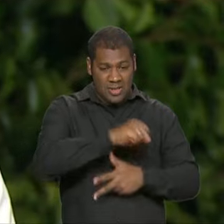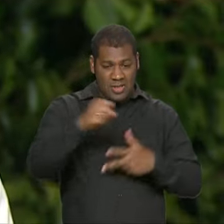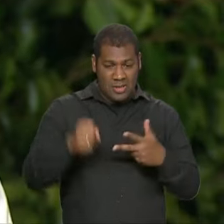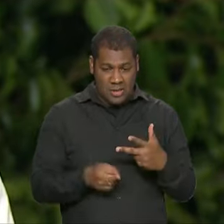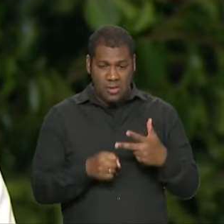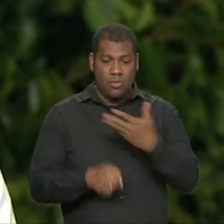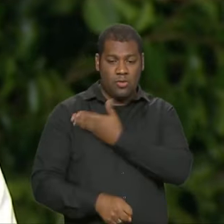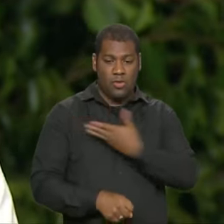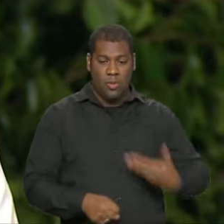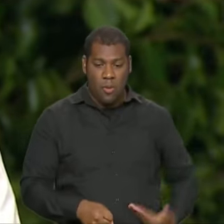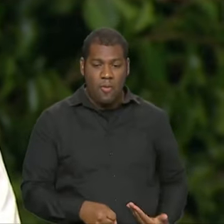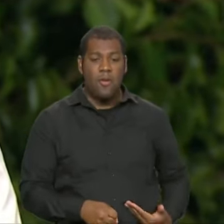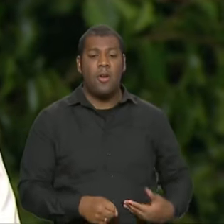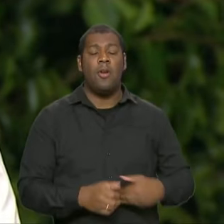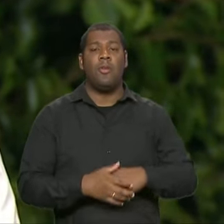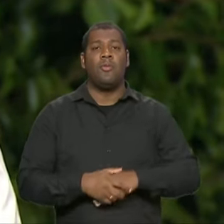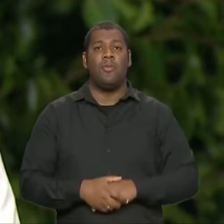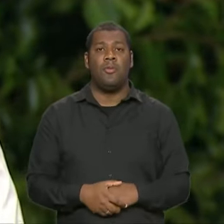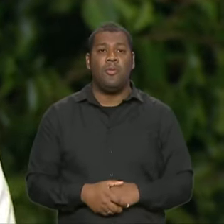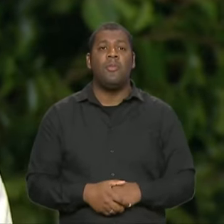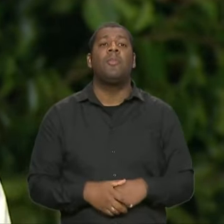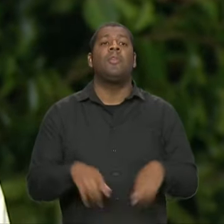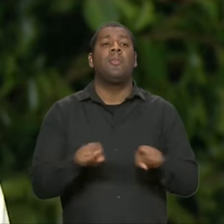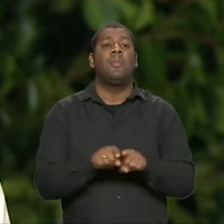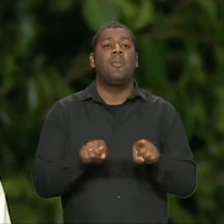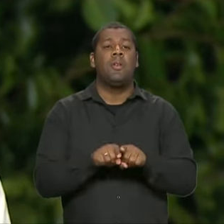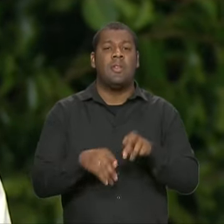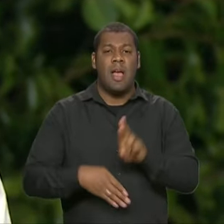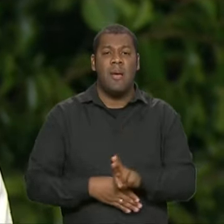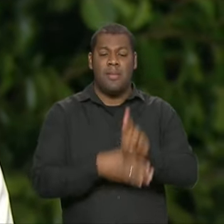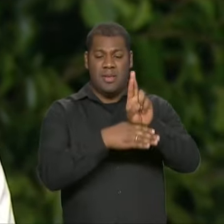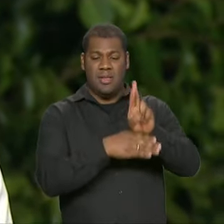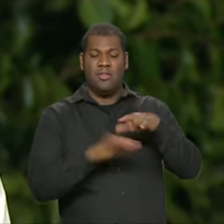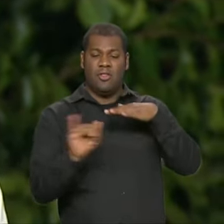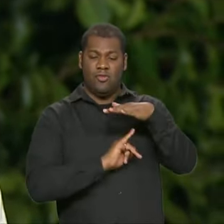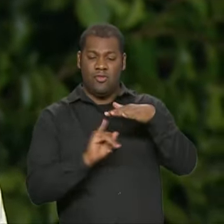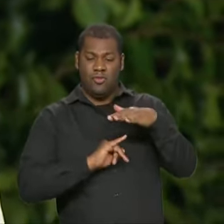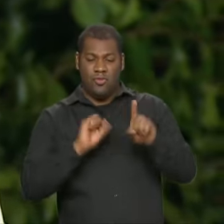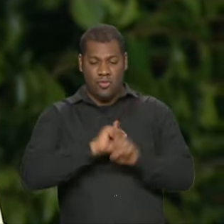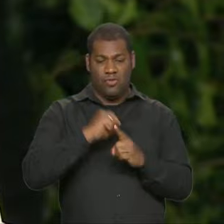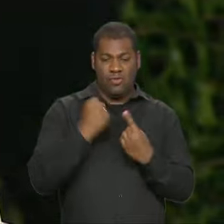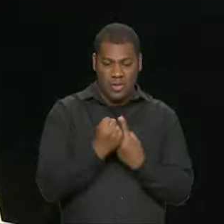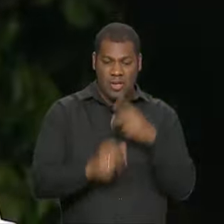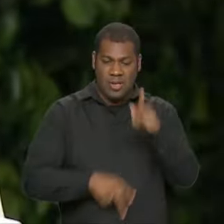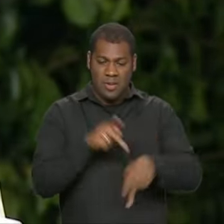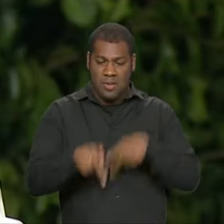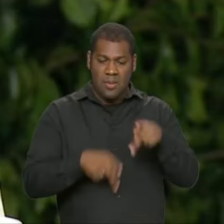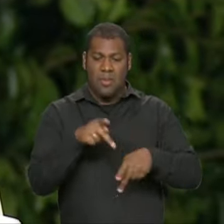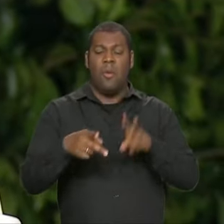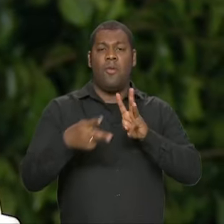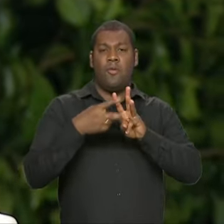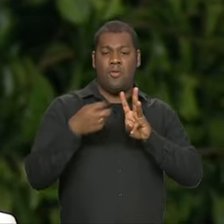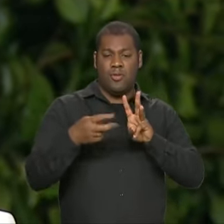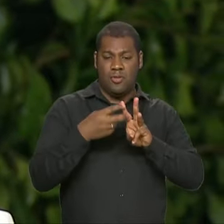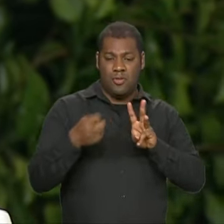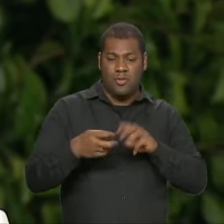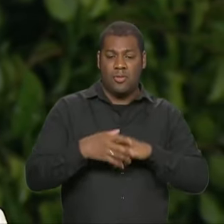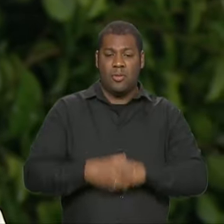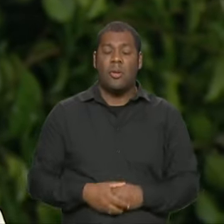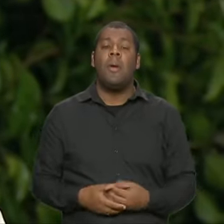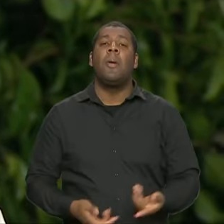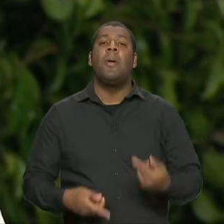autoridades que nos están acompañando y representantes de organizaciones sociales y pueblos indígenas. Especialmente,